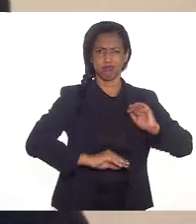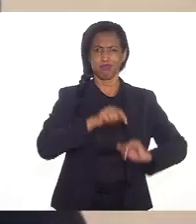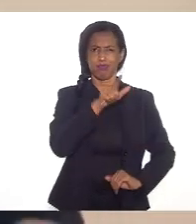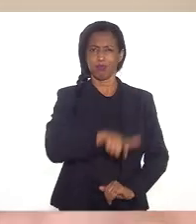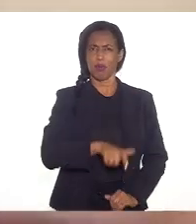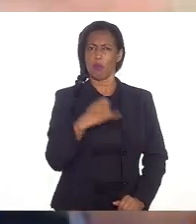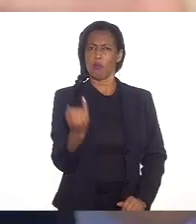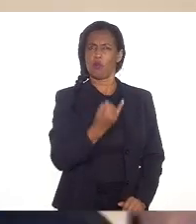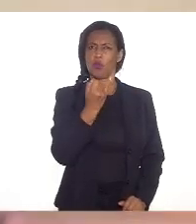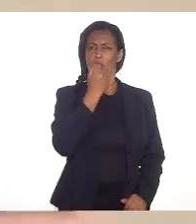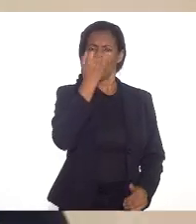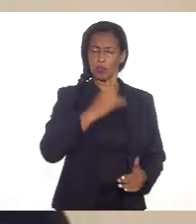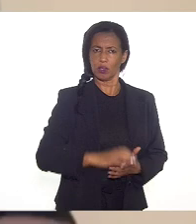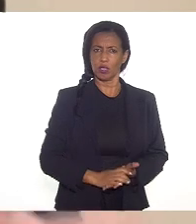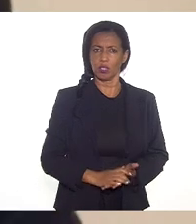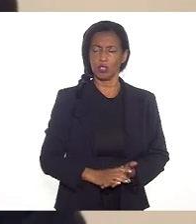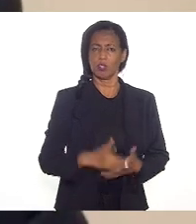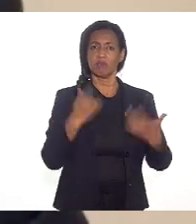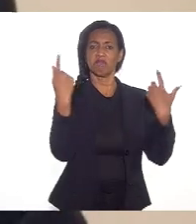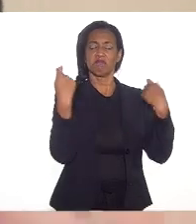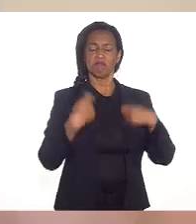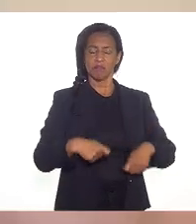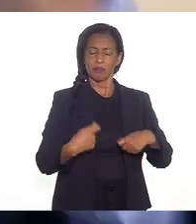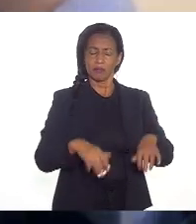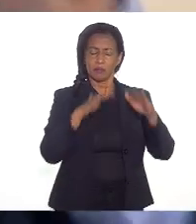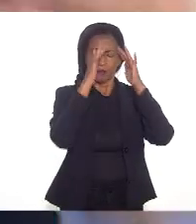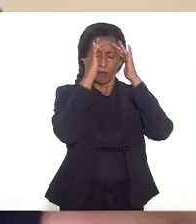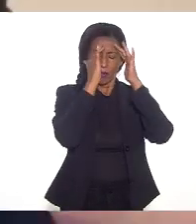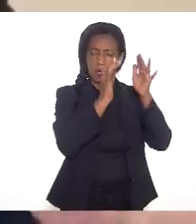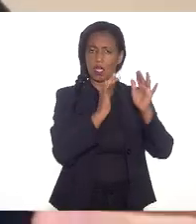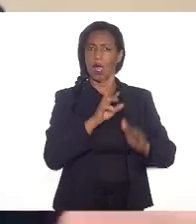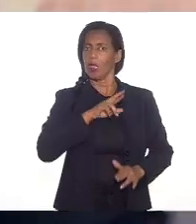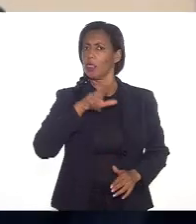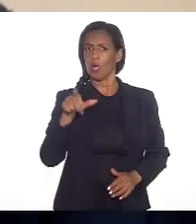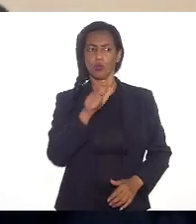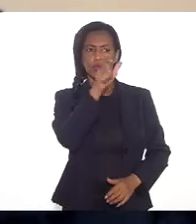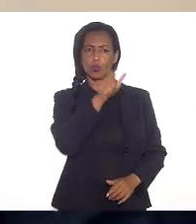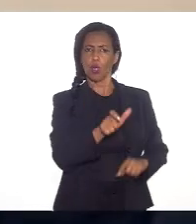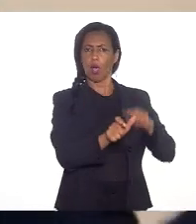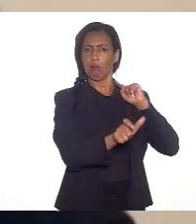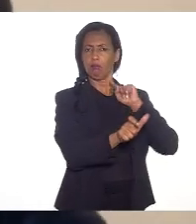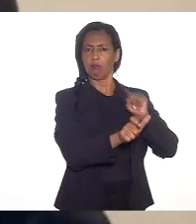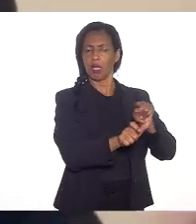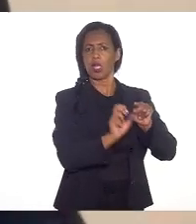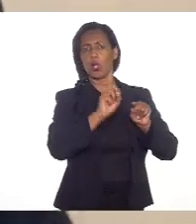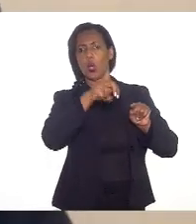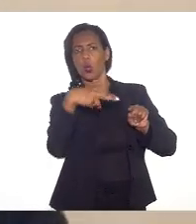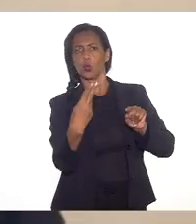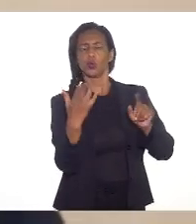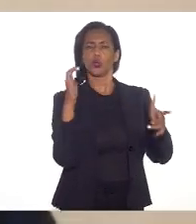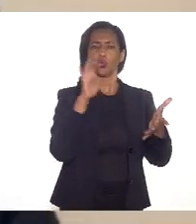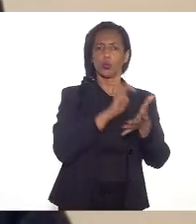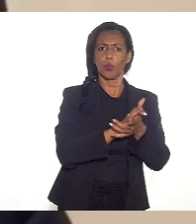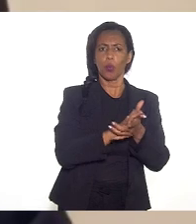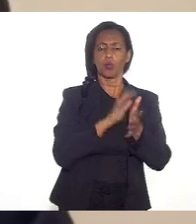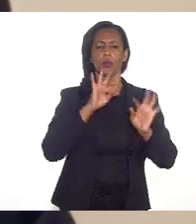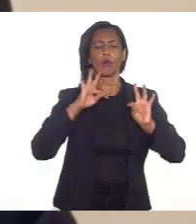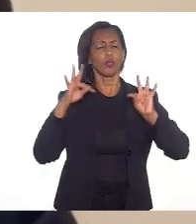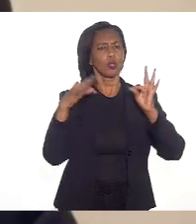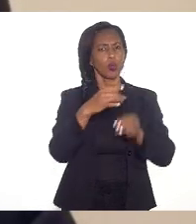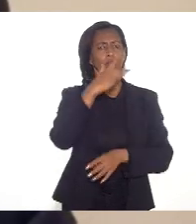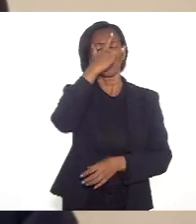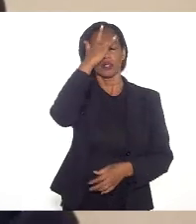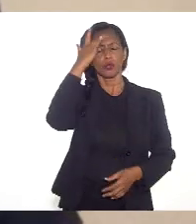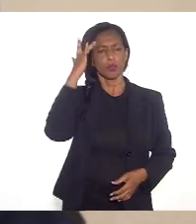importante e que merece todo o respeito. Não só ele, não só o seu marido, mas como todas as